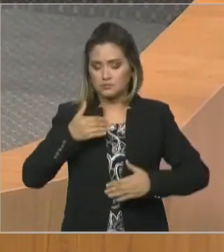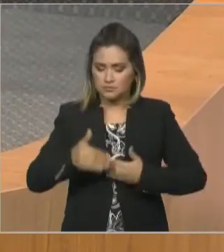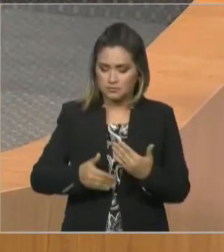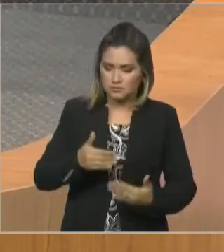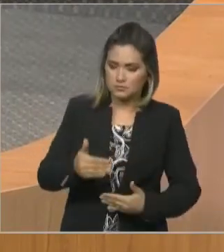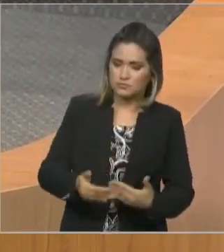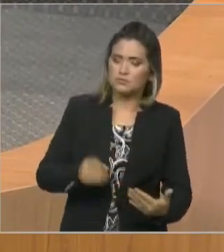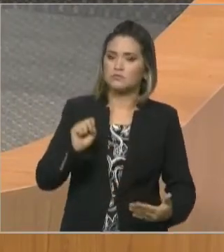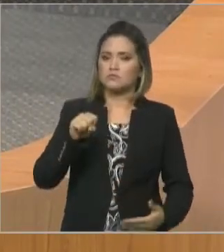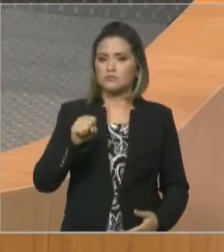essas considerações obrigado